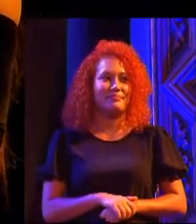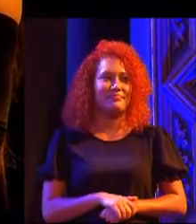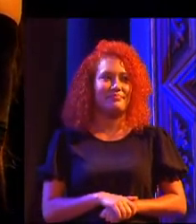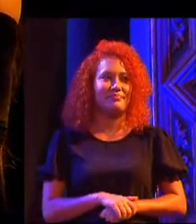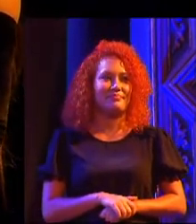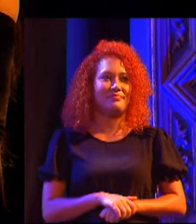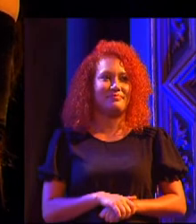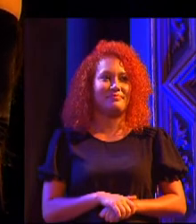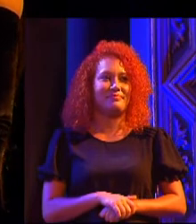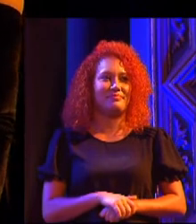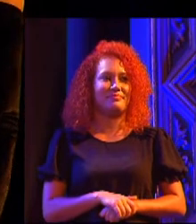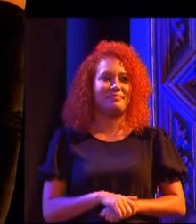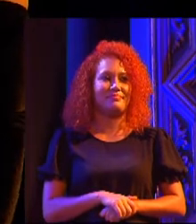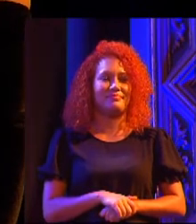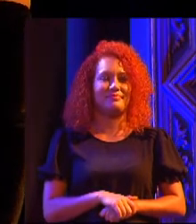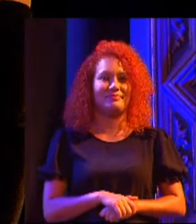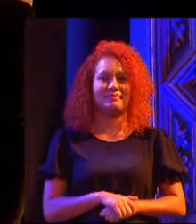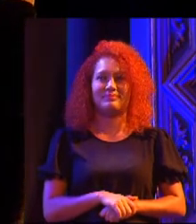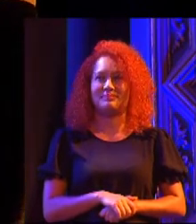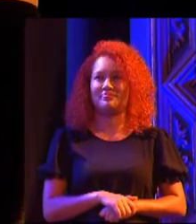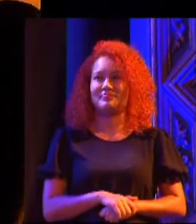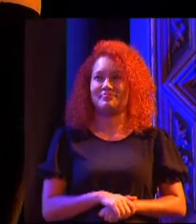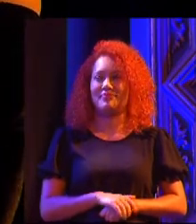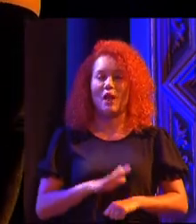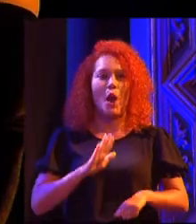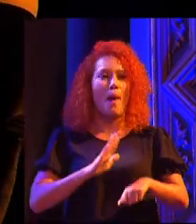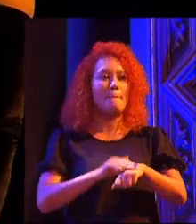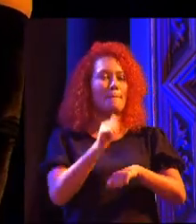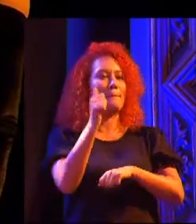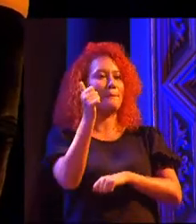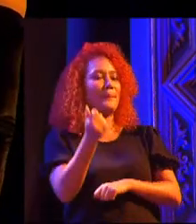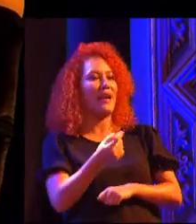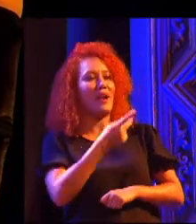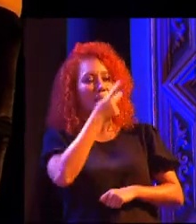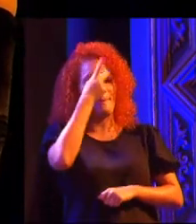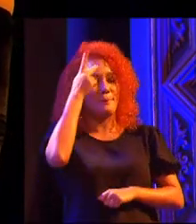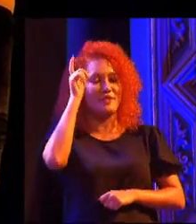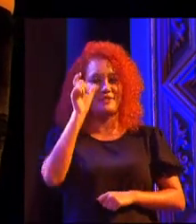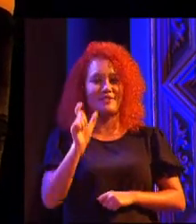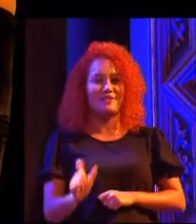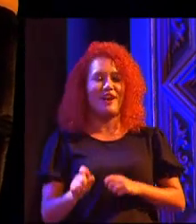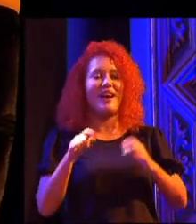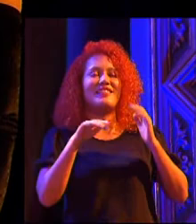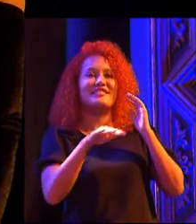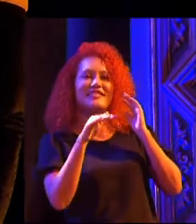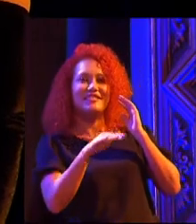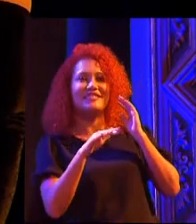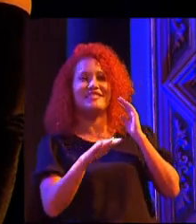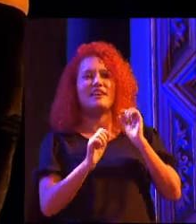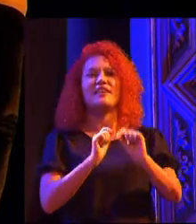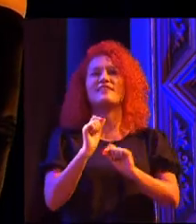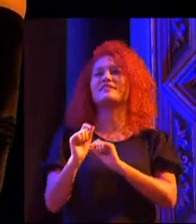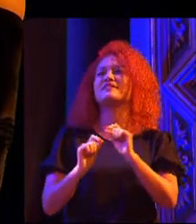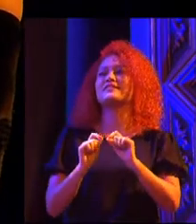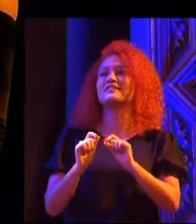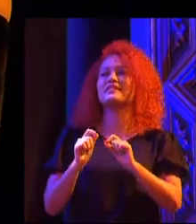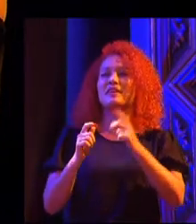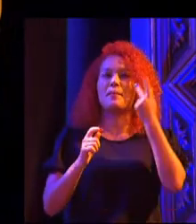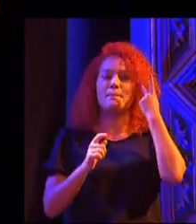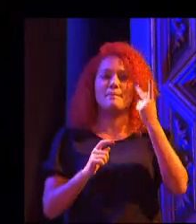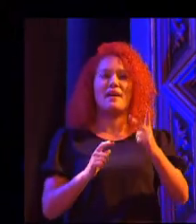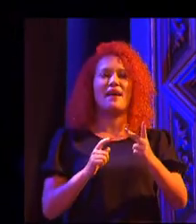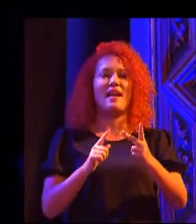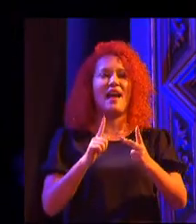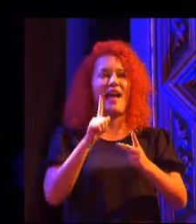É, o prêmio de melhor DJ na categoria aparelhagem vai para